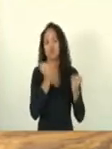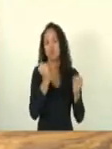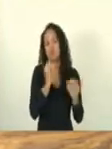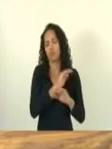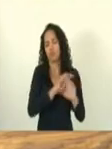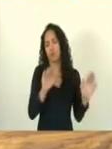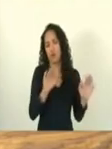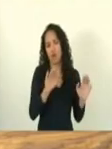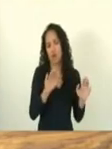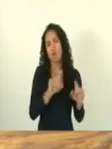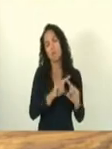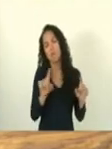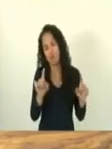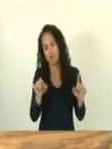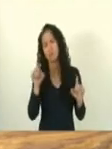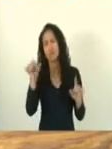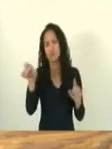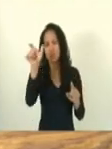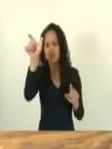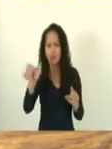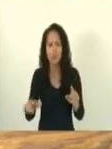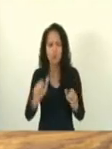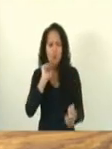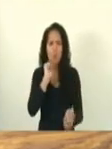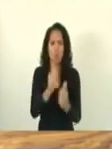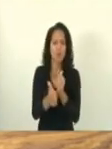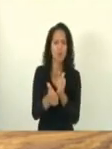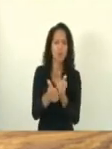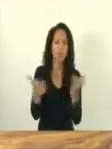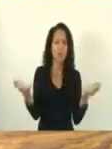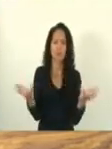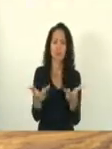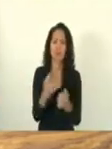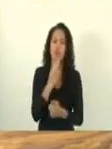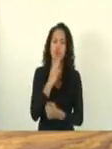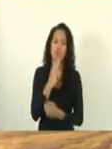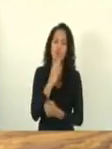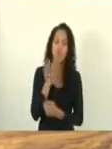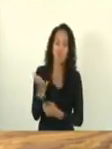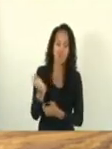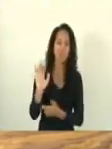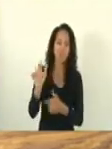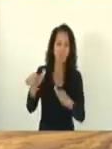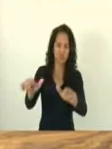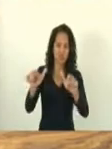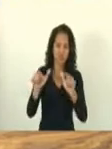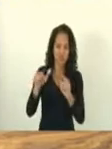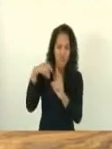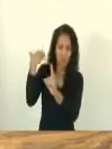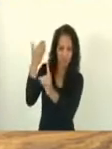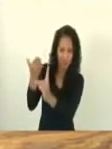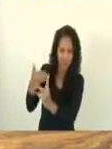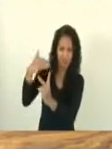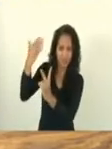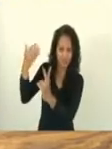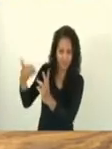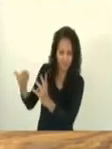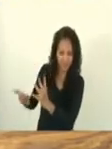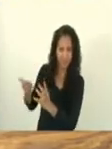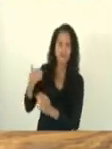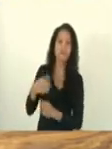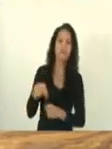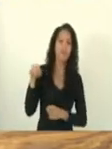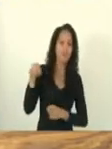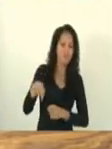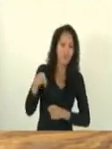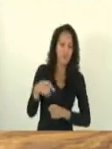entre nós, mas foi um grande jogador e eu pude conhecer, tem uma comenda nessa casa, que homenageia os atletas do Espírito Santo, que